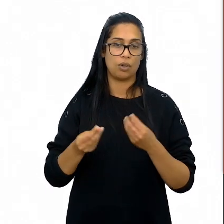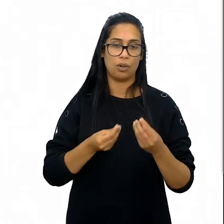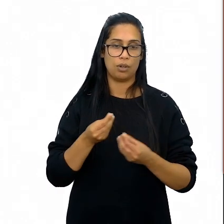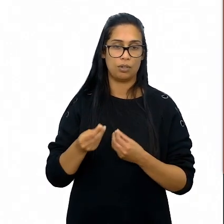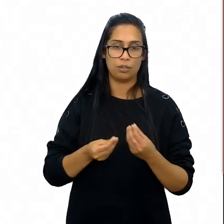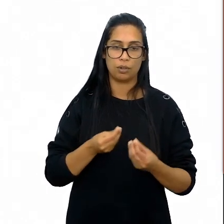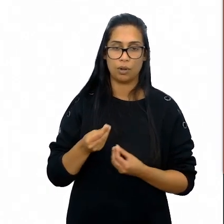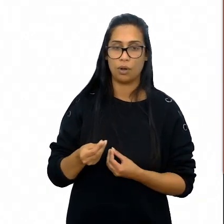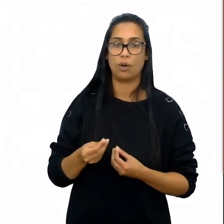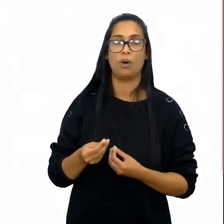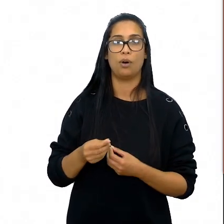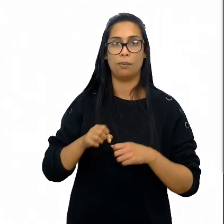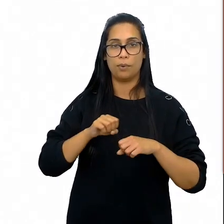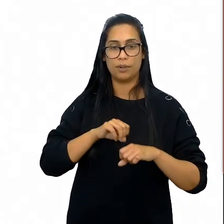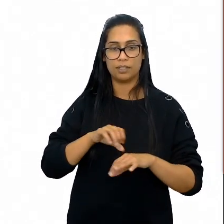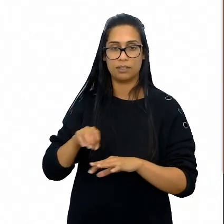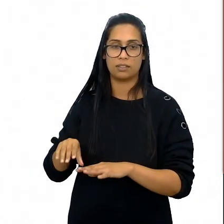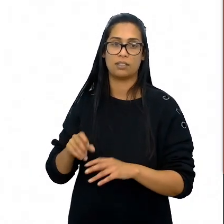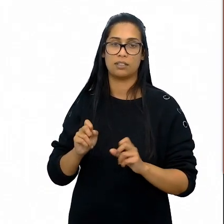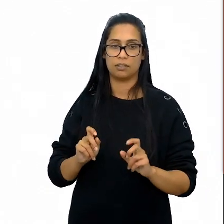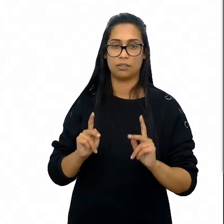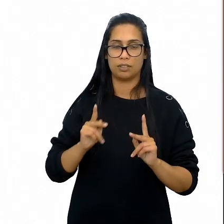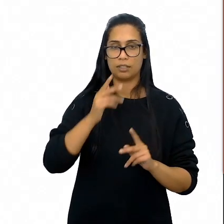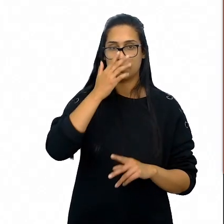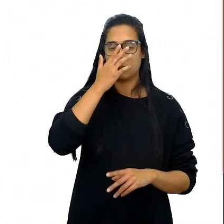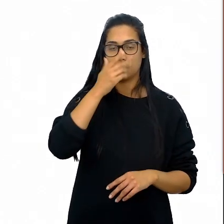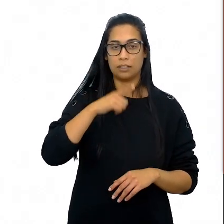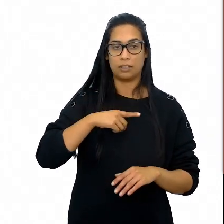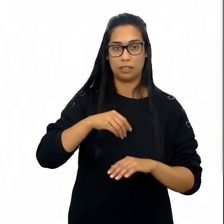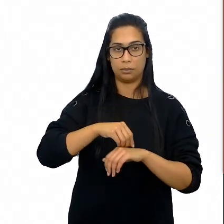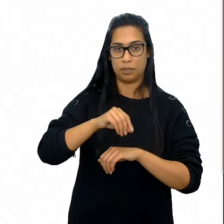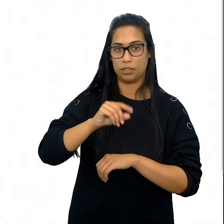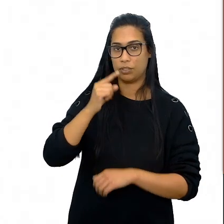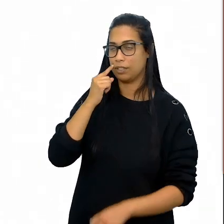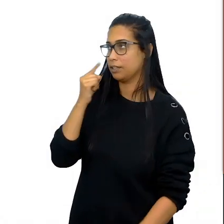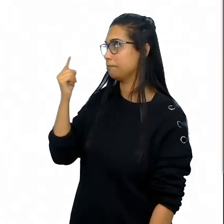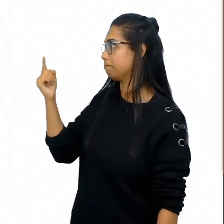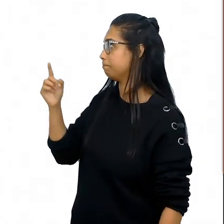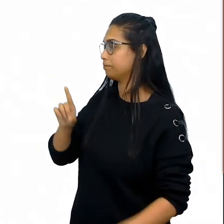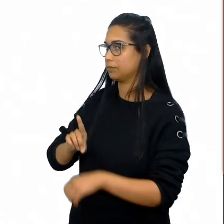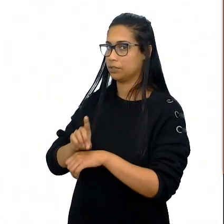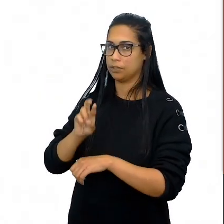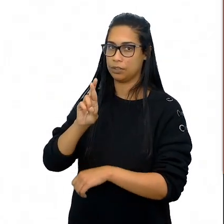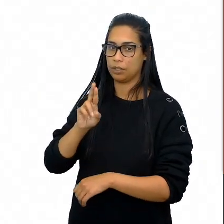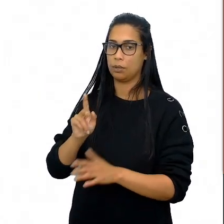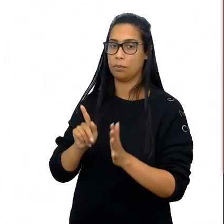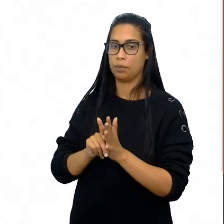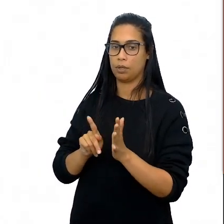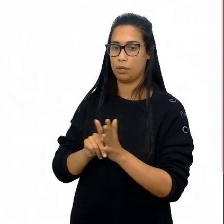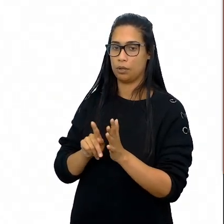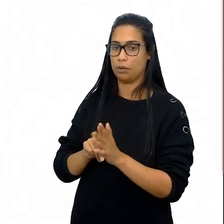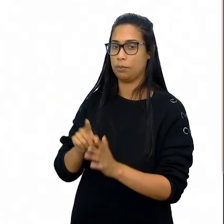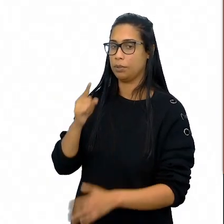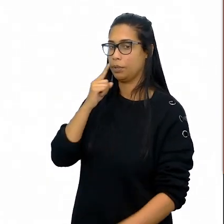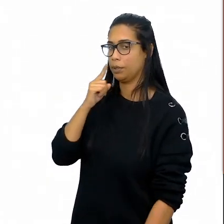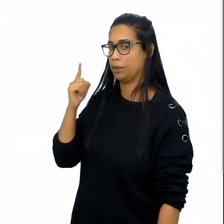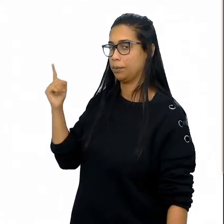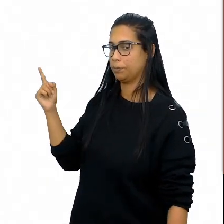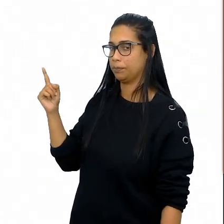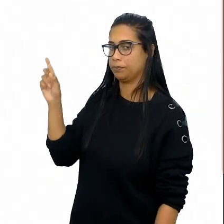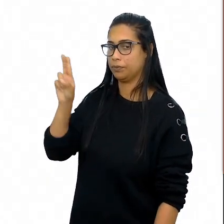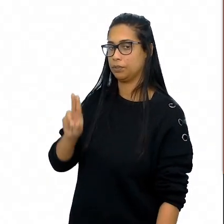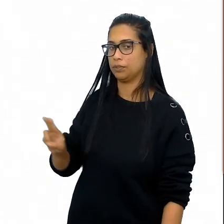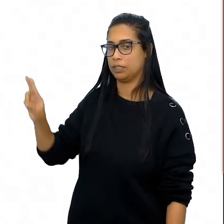de decisão E aí então nós temos aqui uma indicação de uma tese de doutorado da Universidade Federal de São Carlos de